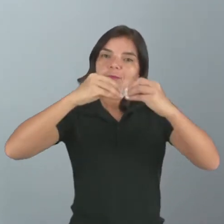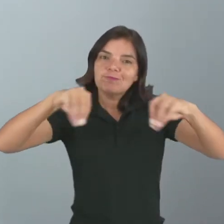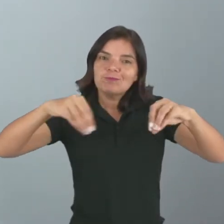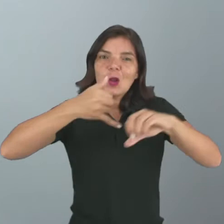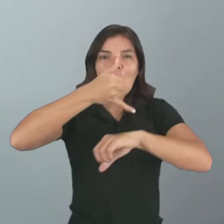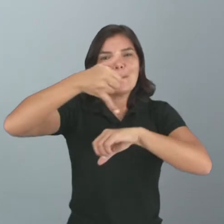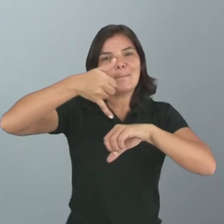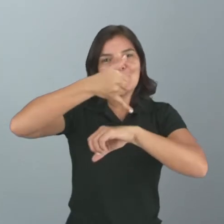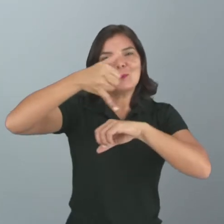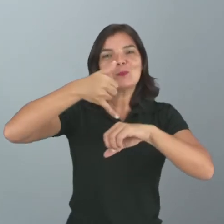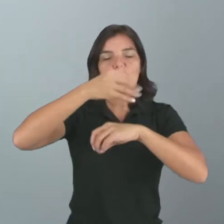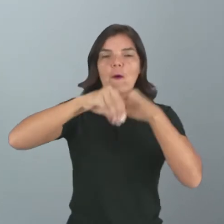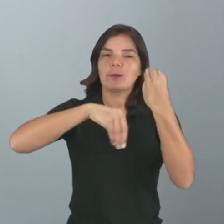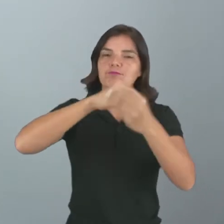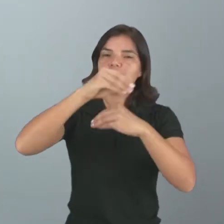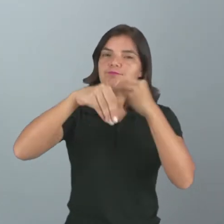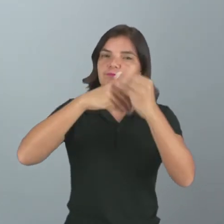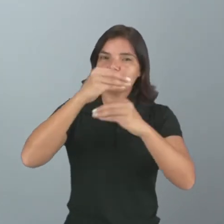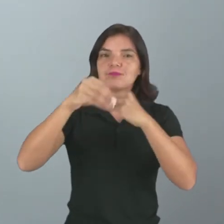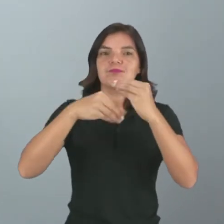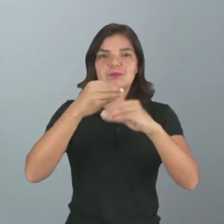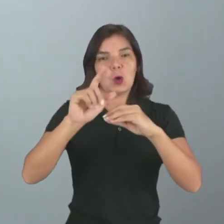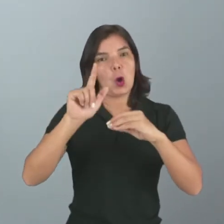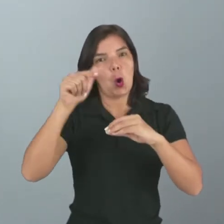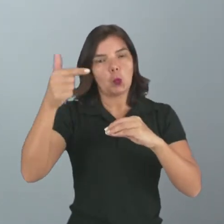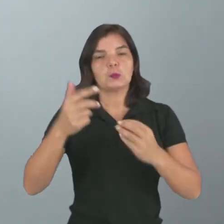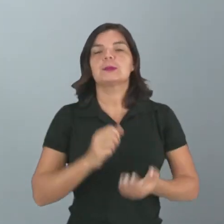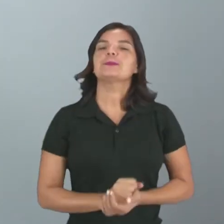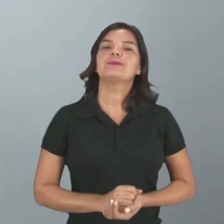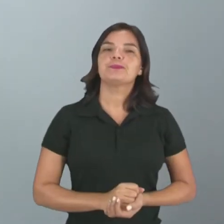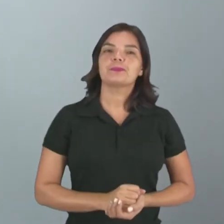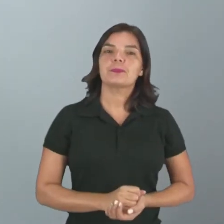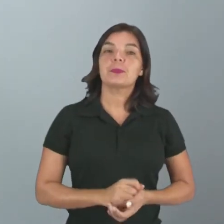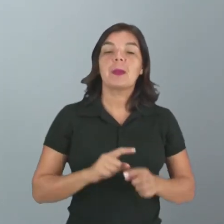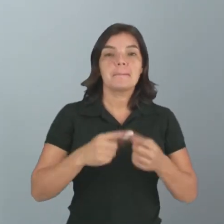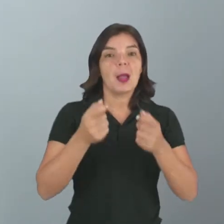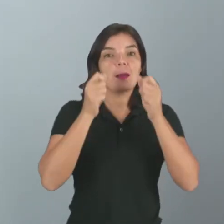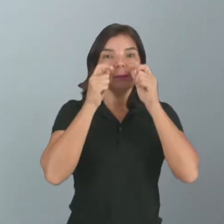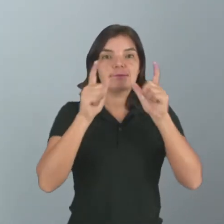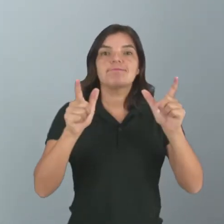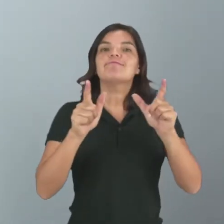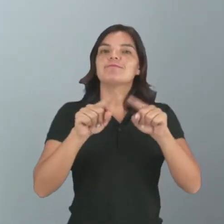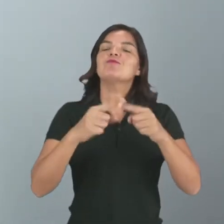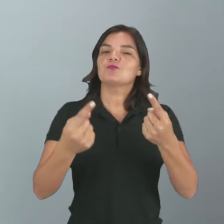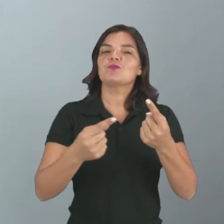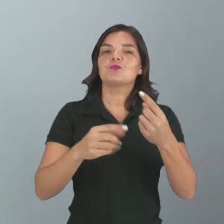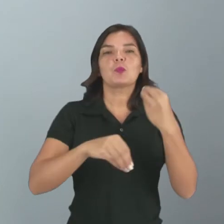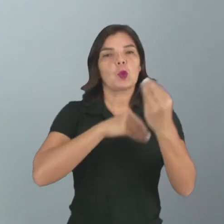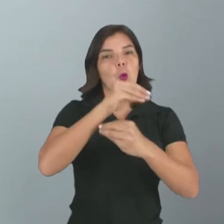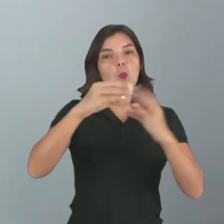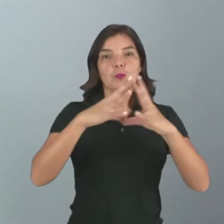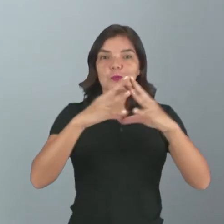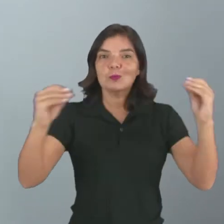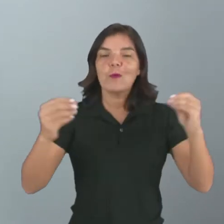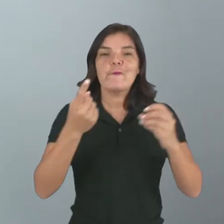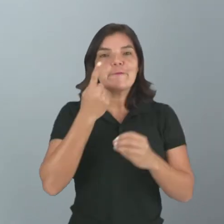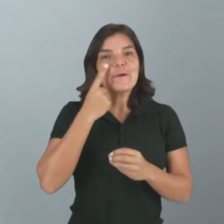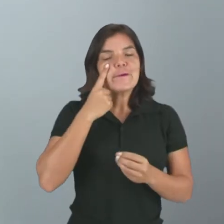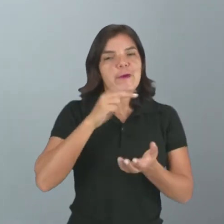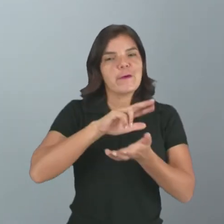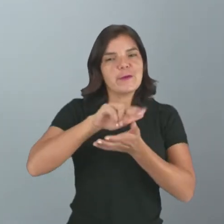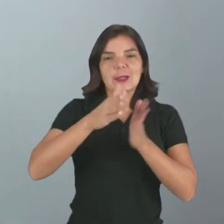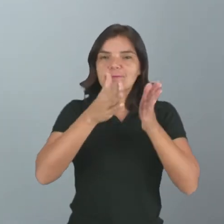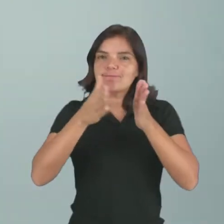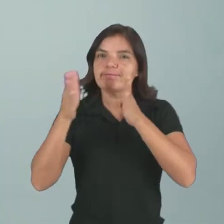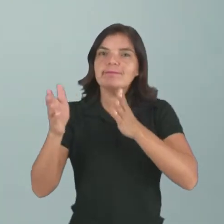óleo e aí vai alterar toda a densidade, aí já seria uma outra questão. Mas é para ficar claro isso, a mistura heterogênea eu consigo ver claramente várias